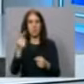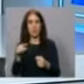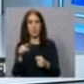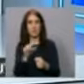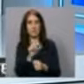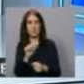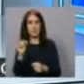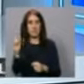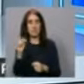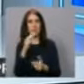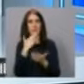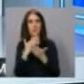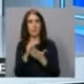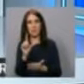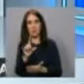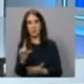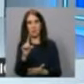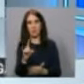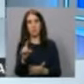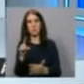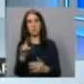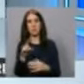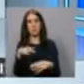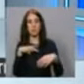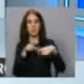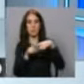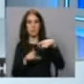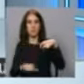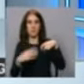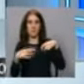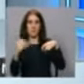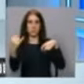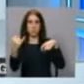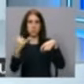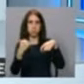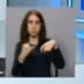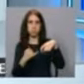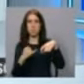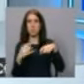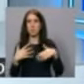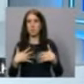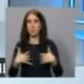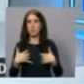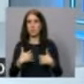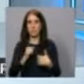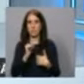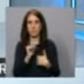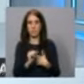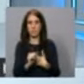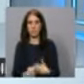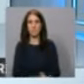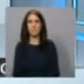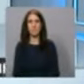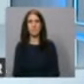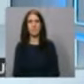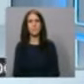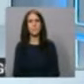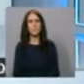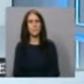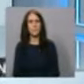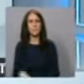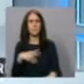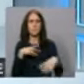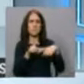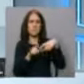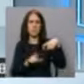que se desloca para leste e que virá atravessar o território do continente na sexta-feira. Sobre o continente e praticamente